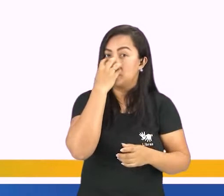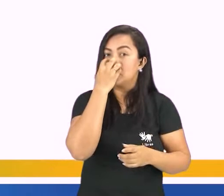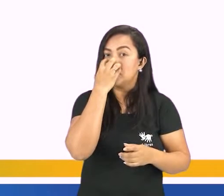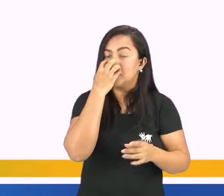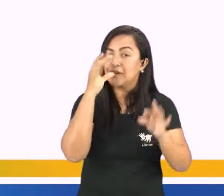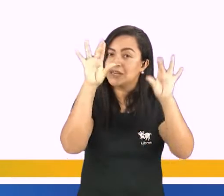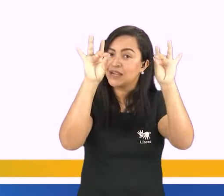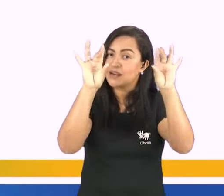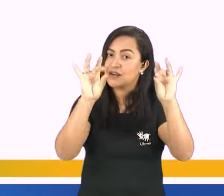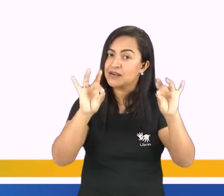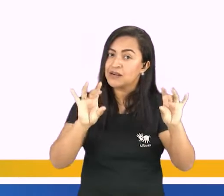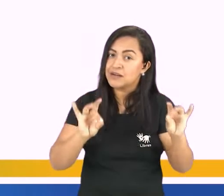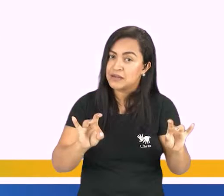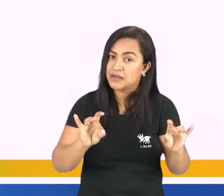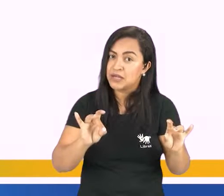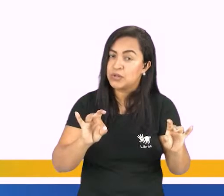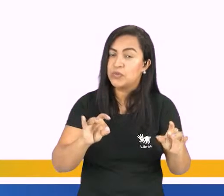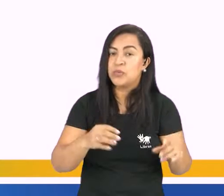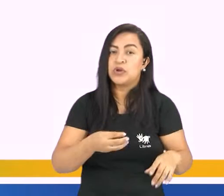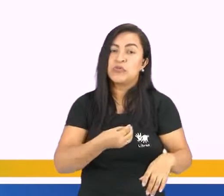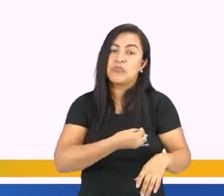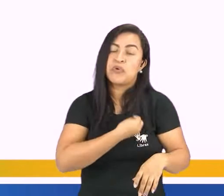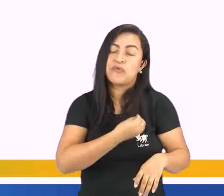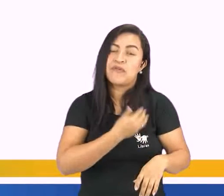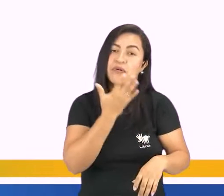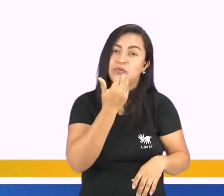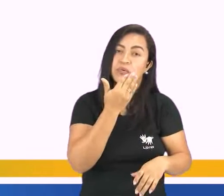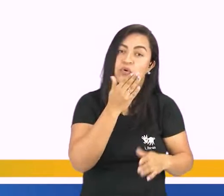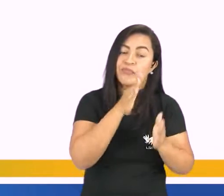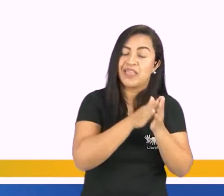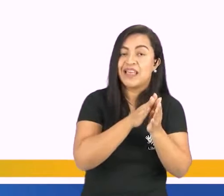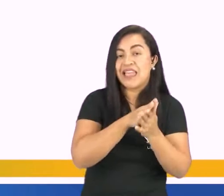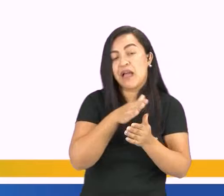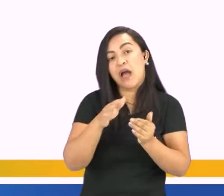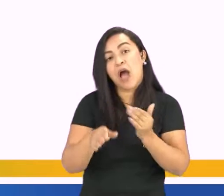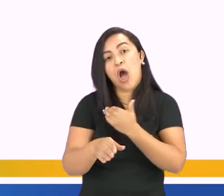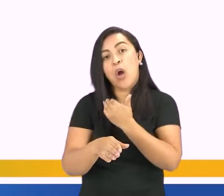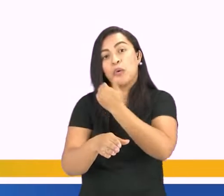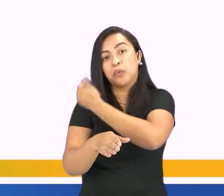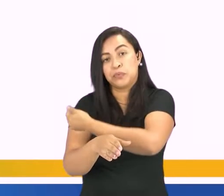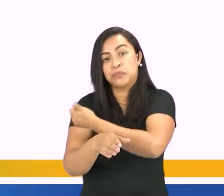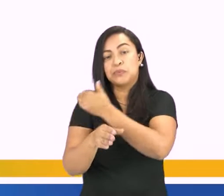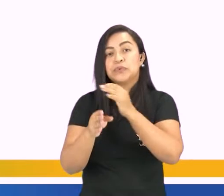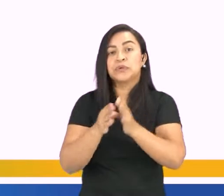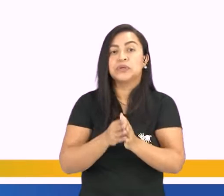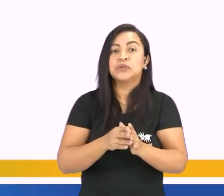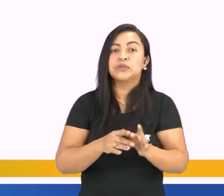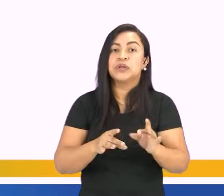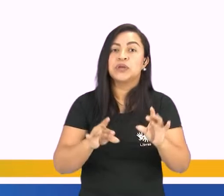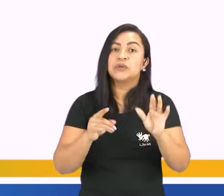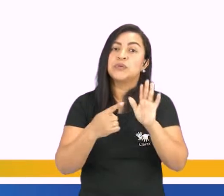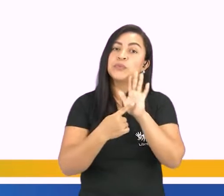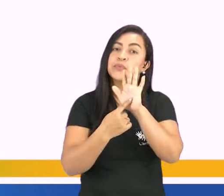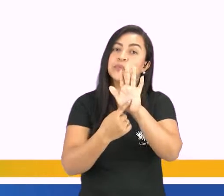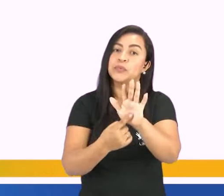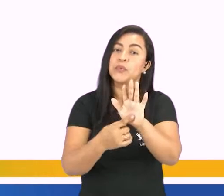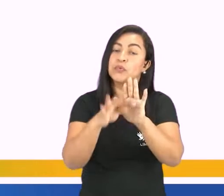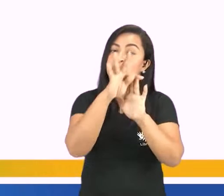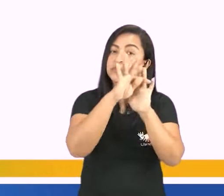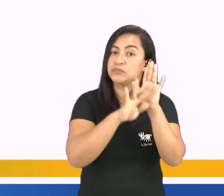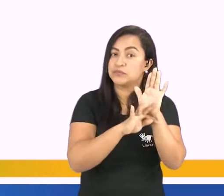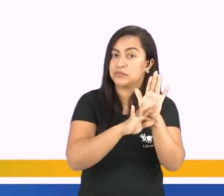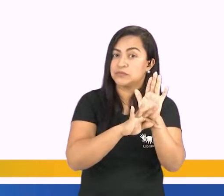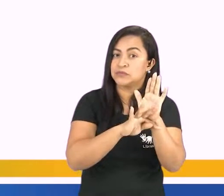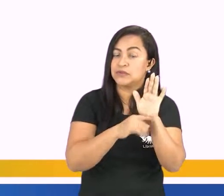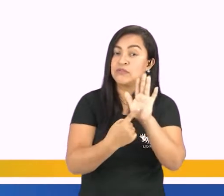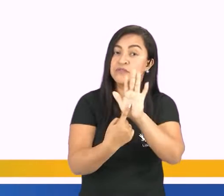animal, onde vive, o que come. E ao lado nós temos um texto expositivo, onde ele expõe